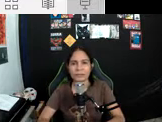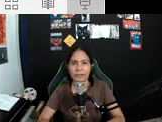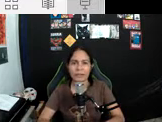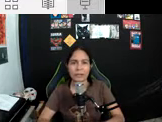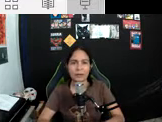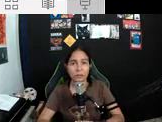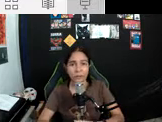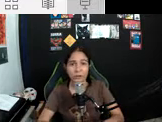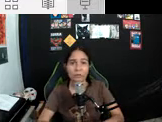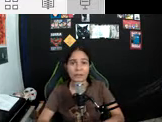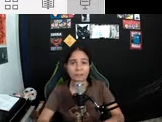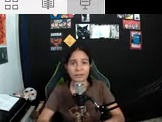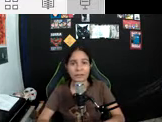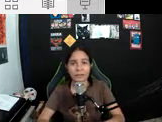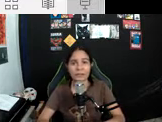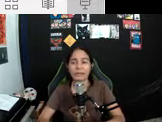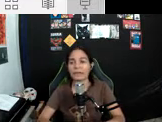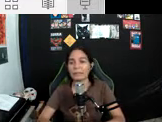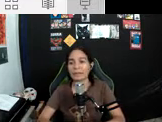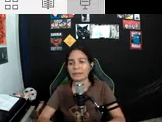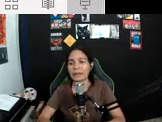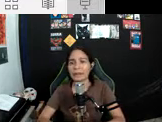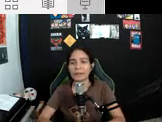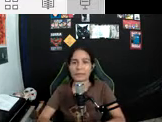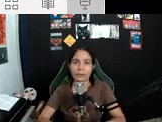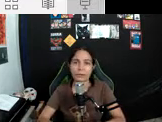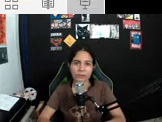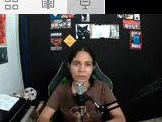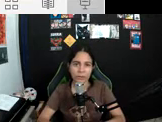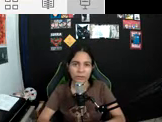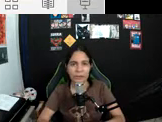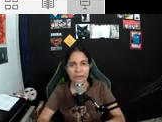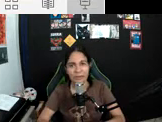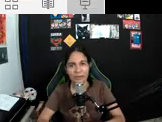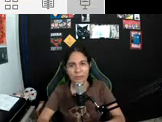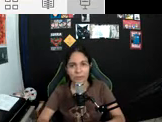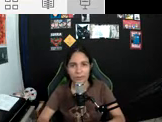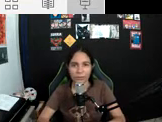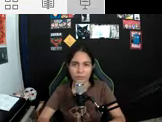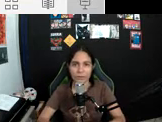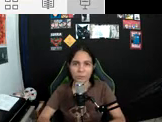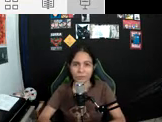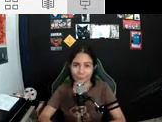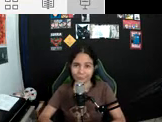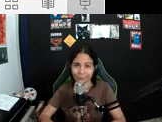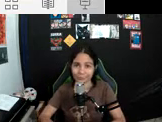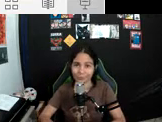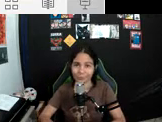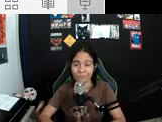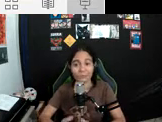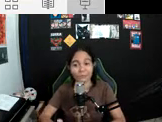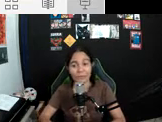queria dizer que a Covid é uma gripezinha, que não matava e que a hidroxicloroquina era o tratamento e cura.